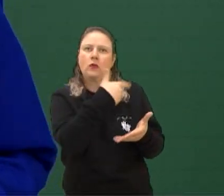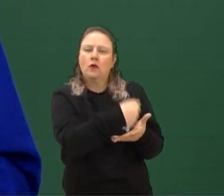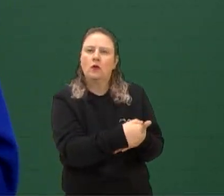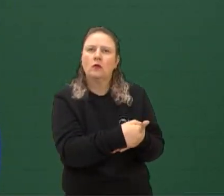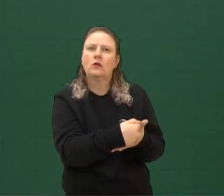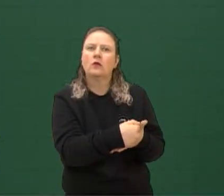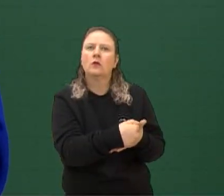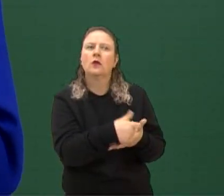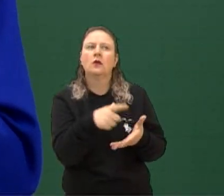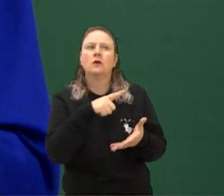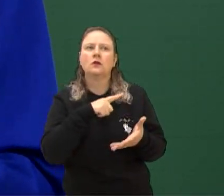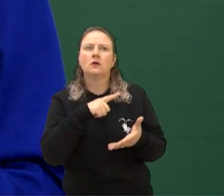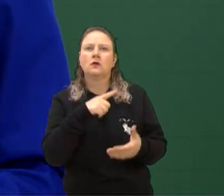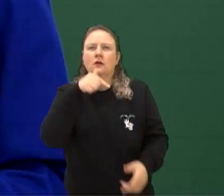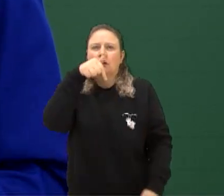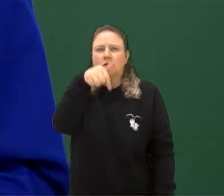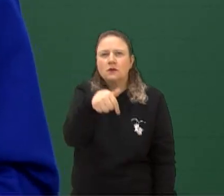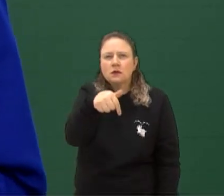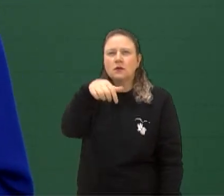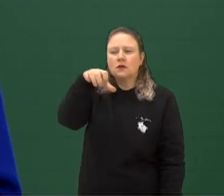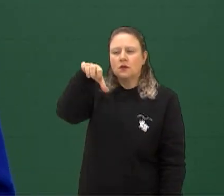professor Fábio, temos aí